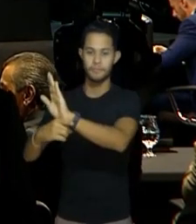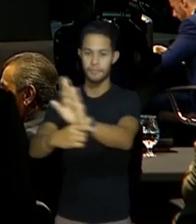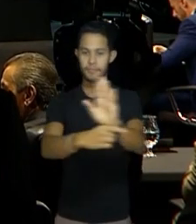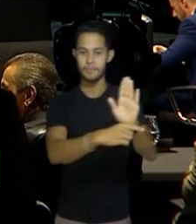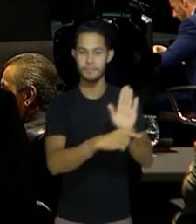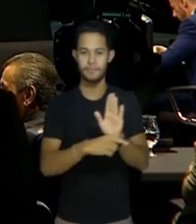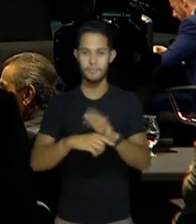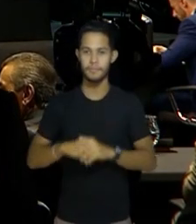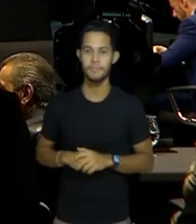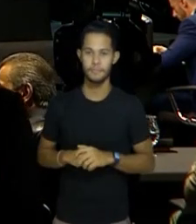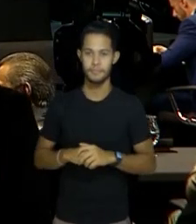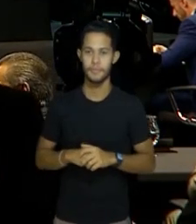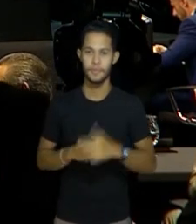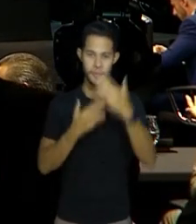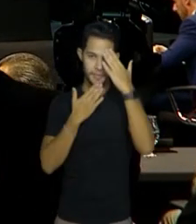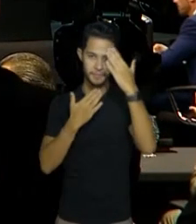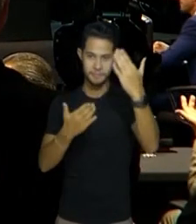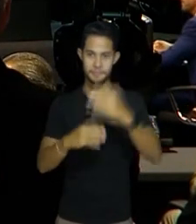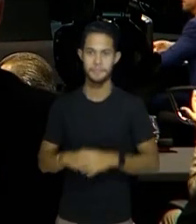2 milhões de pessoas. Obrigado.